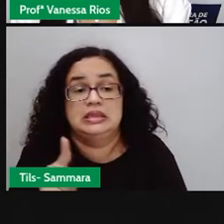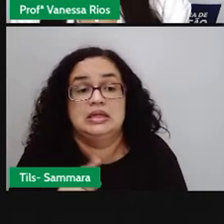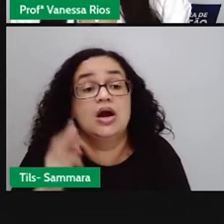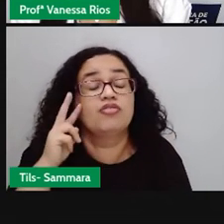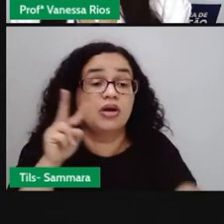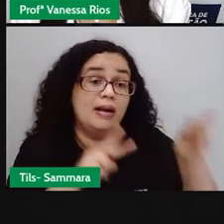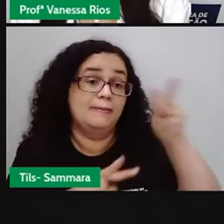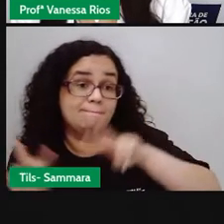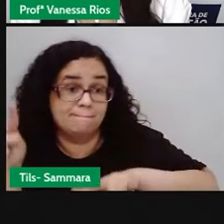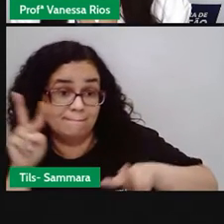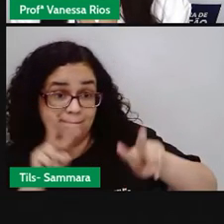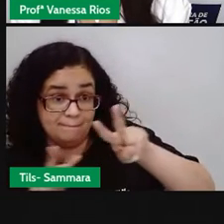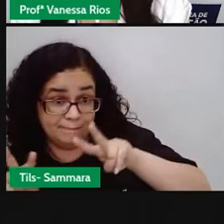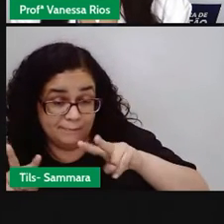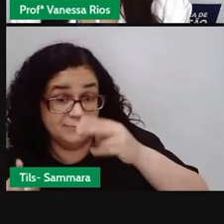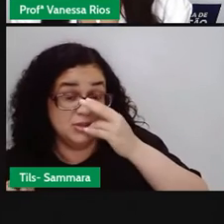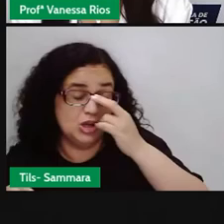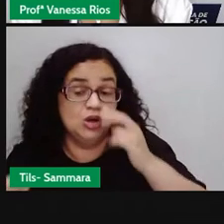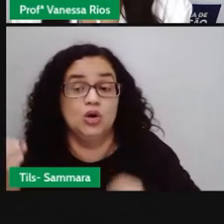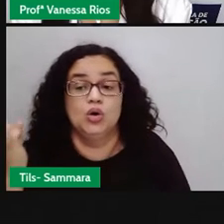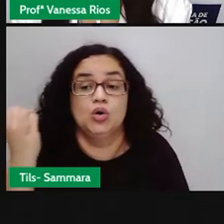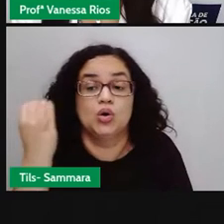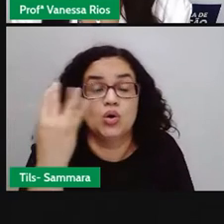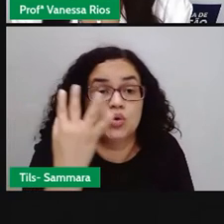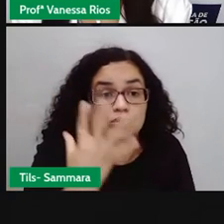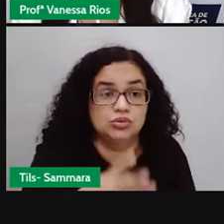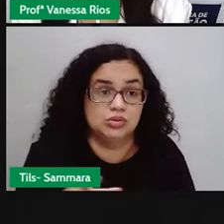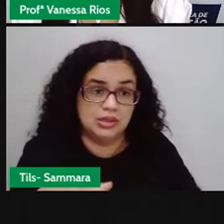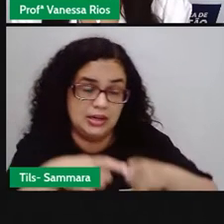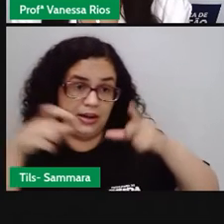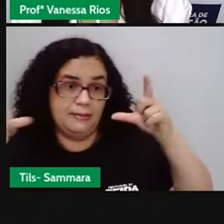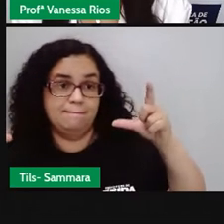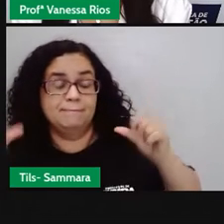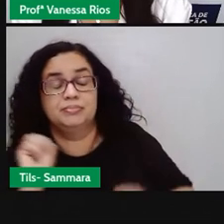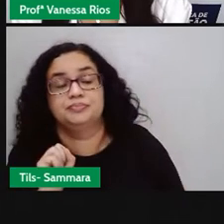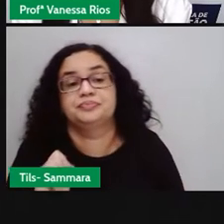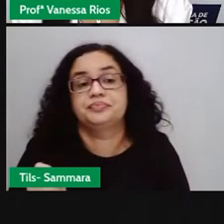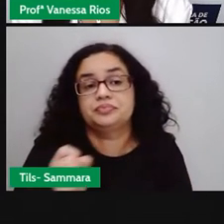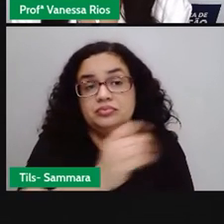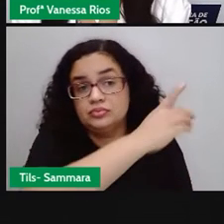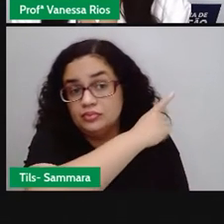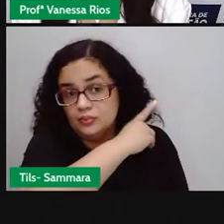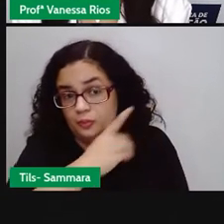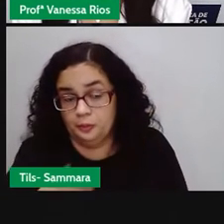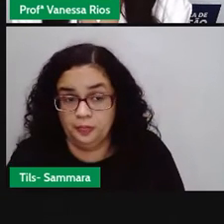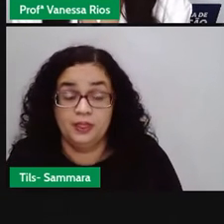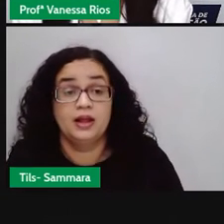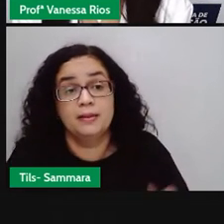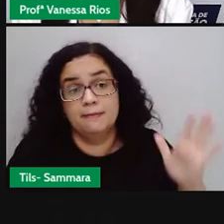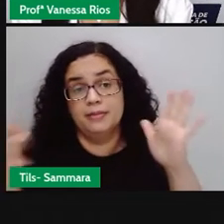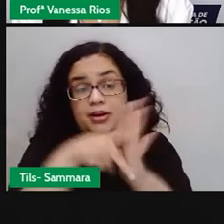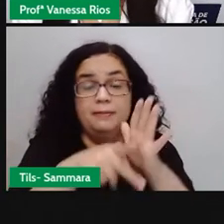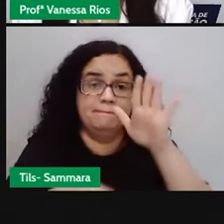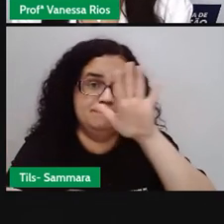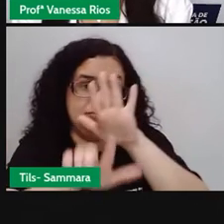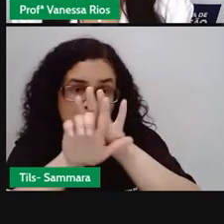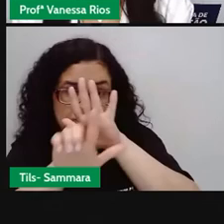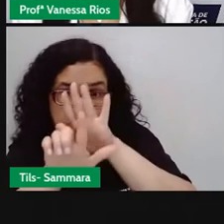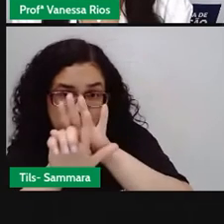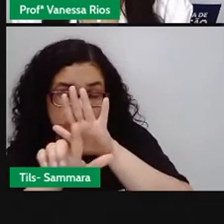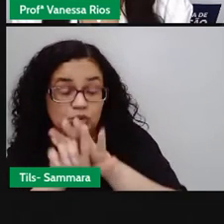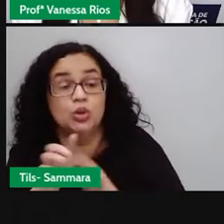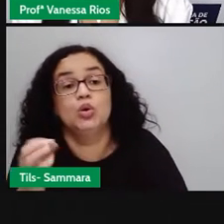gente observa aí que, mesmo com a quantidade, né, maior de deputados votando a favor, pela própria lei, não era